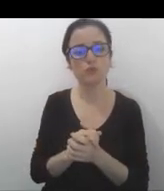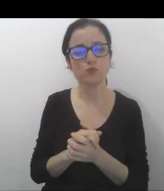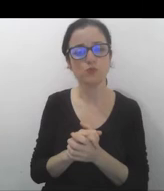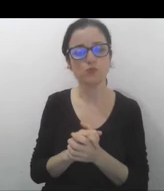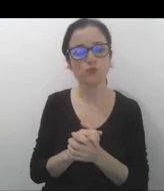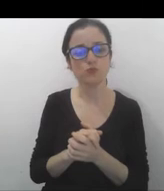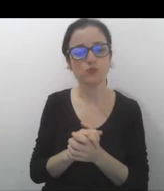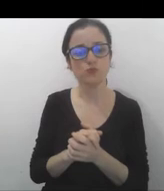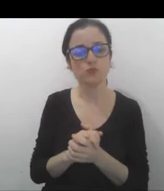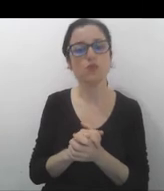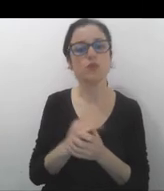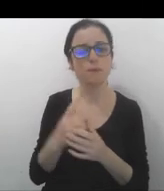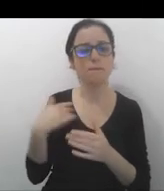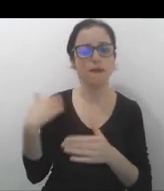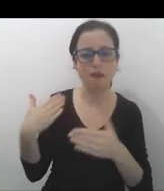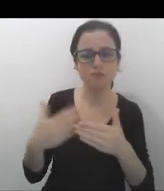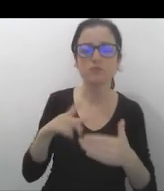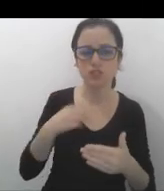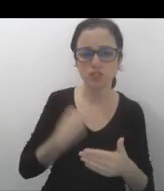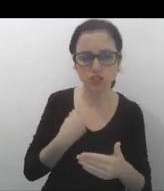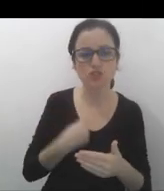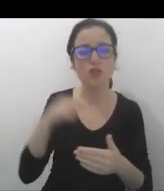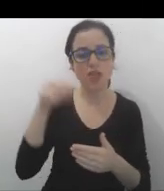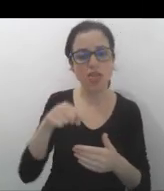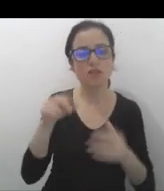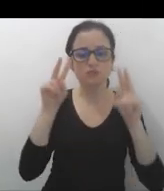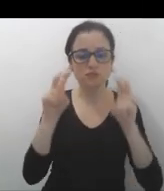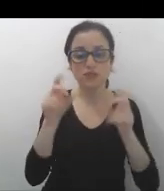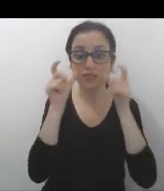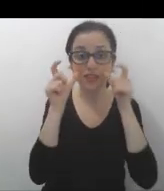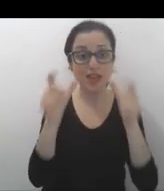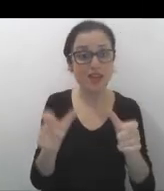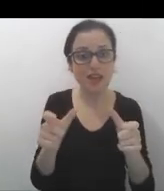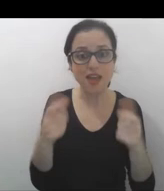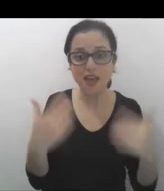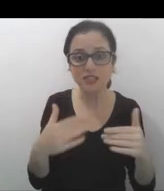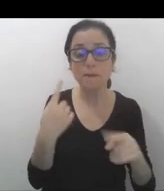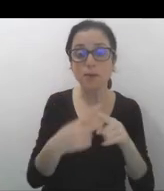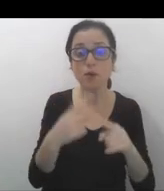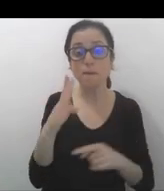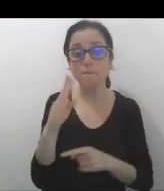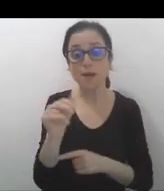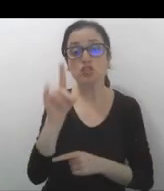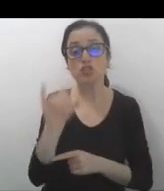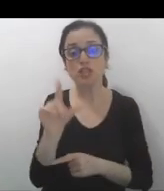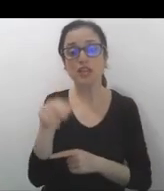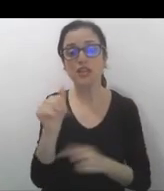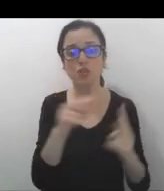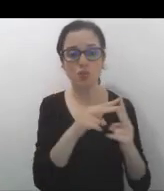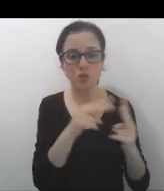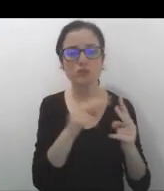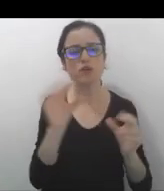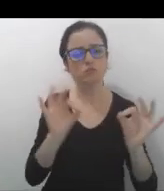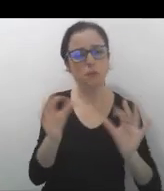do museu, quando o museu passa a existir. Aqui é uma questão super interessante, porque o Bard